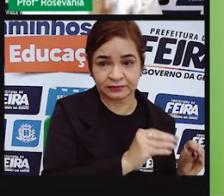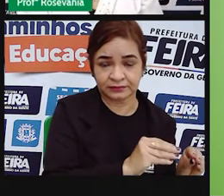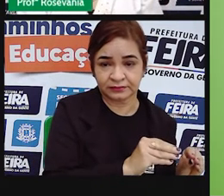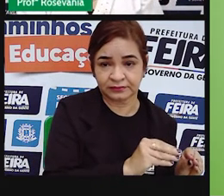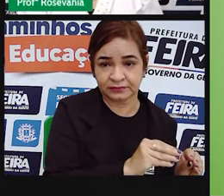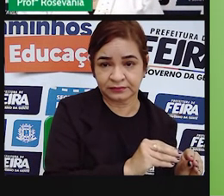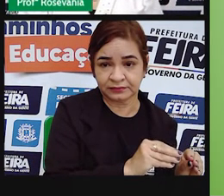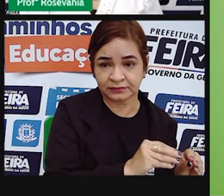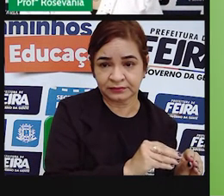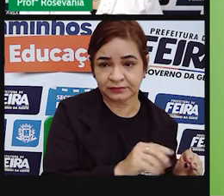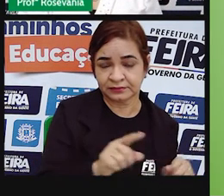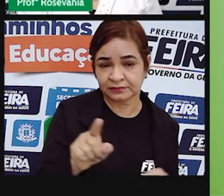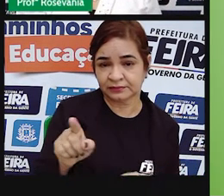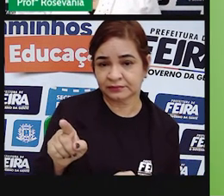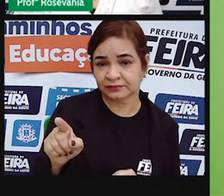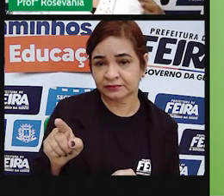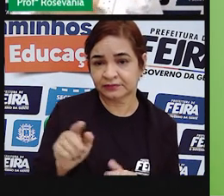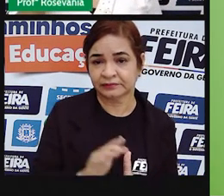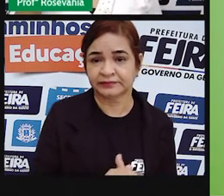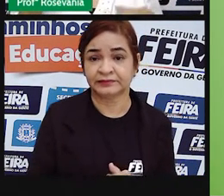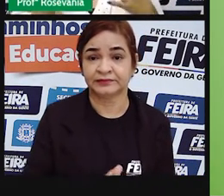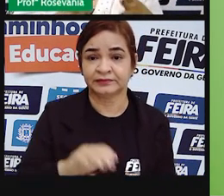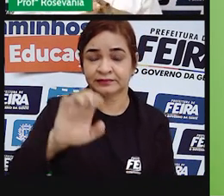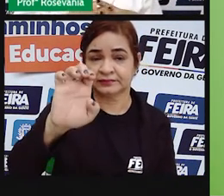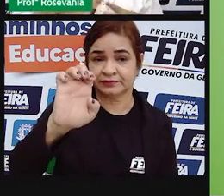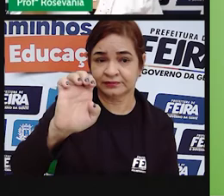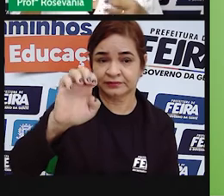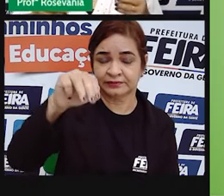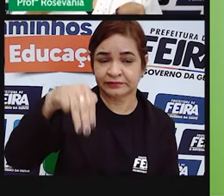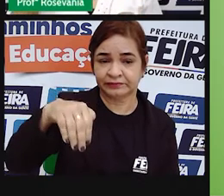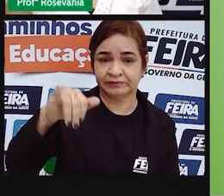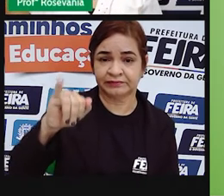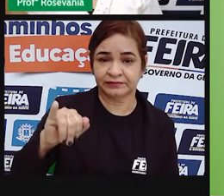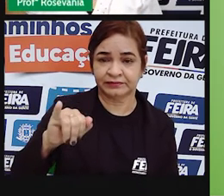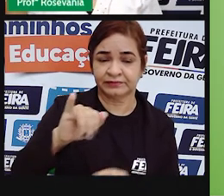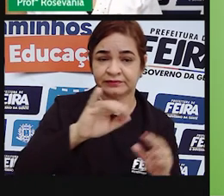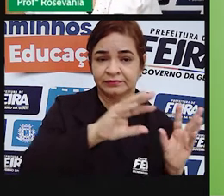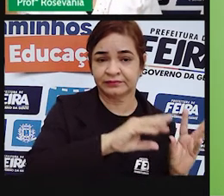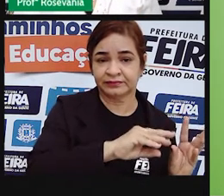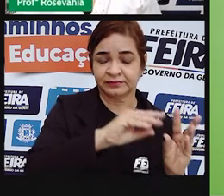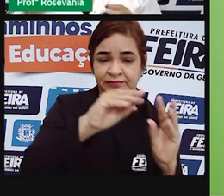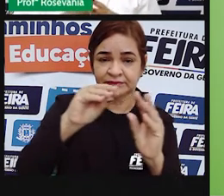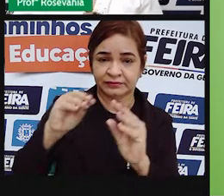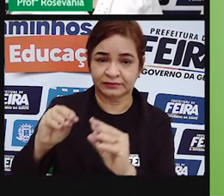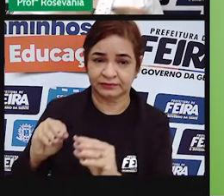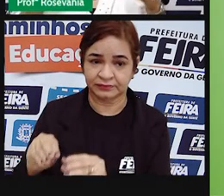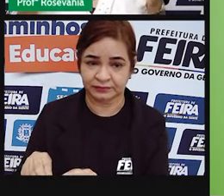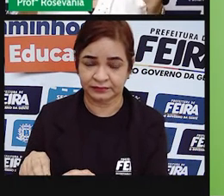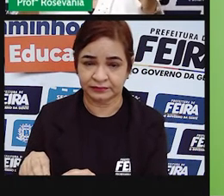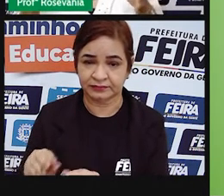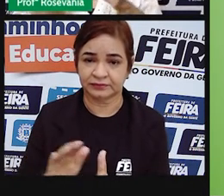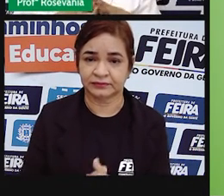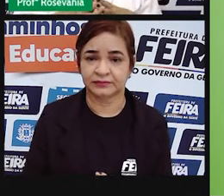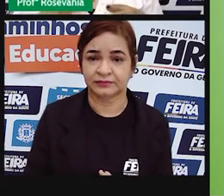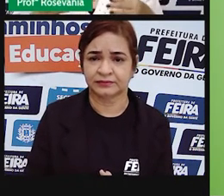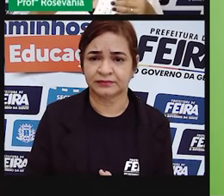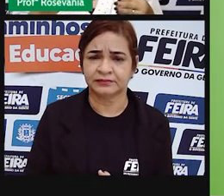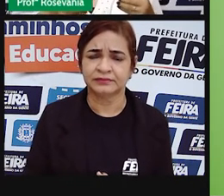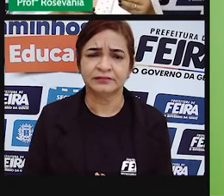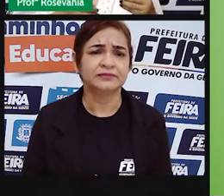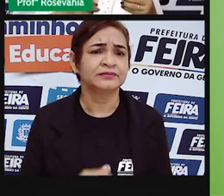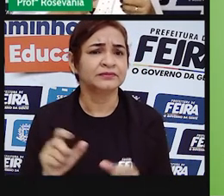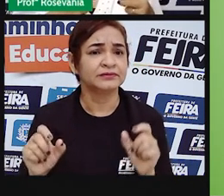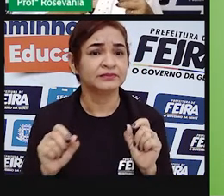à vontade safadinho né a letra e-mail Então essa saída da população de um determinado local e essa migração